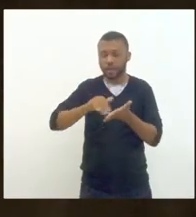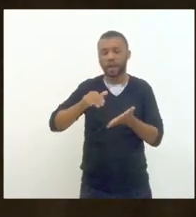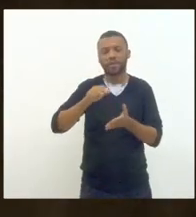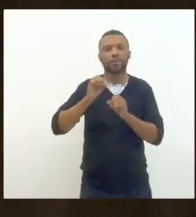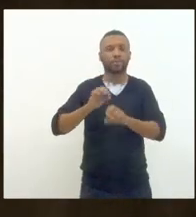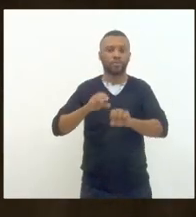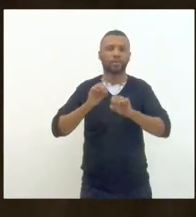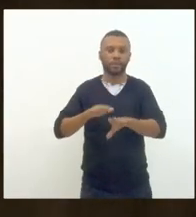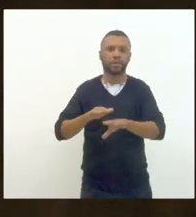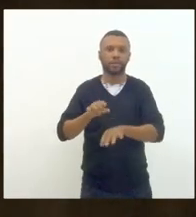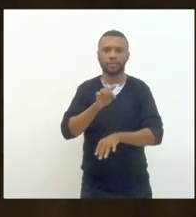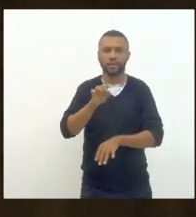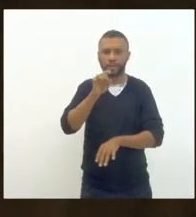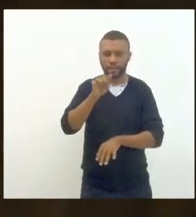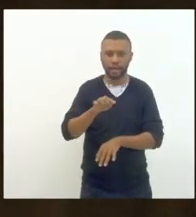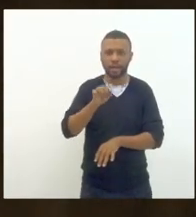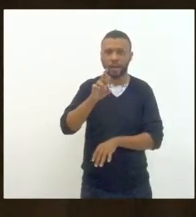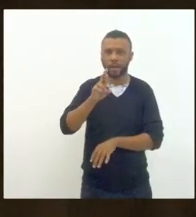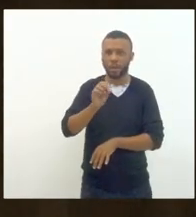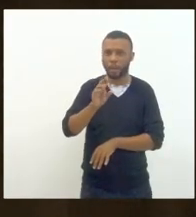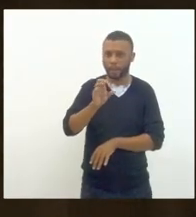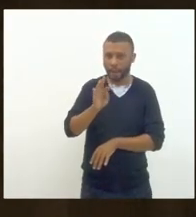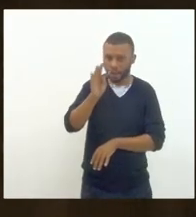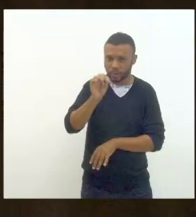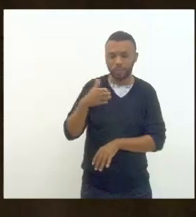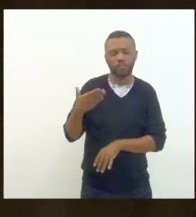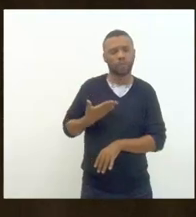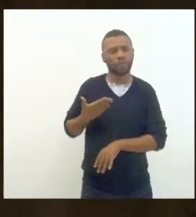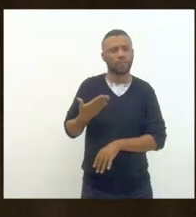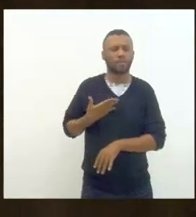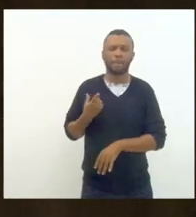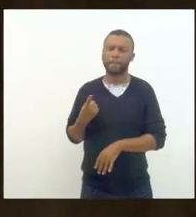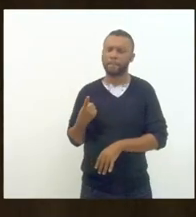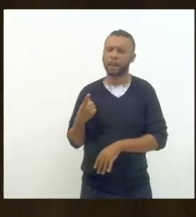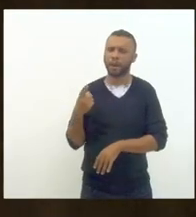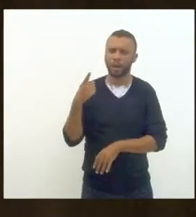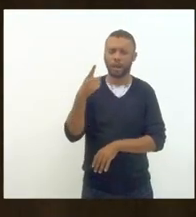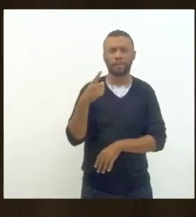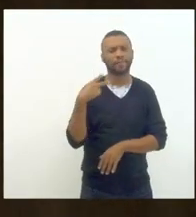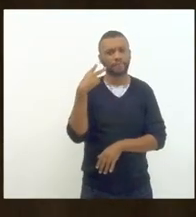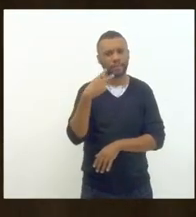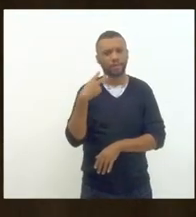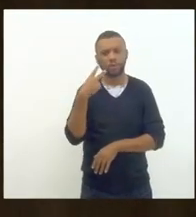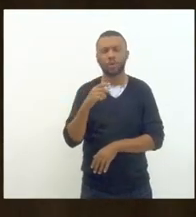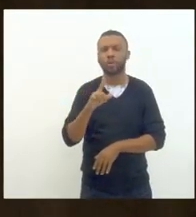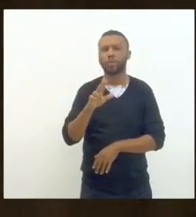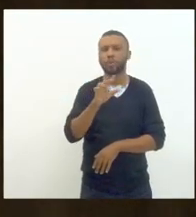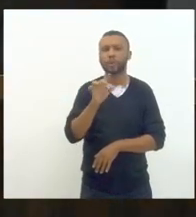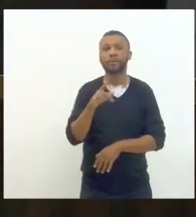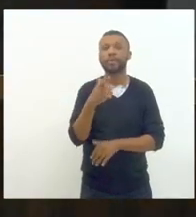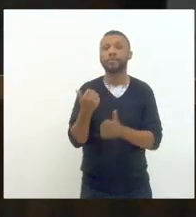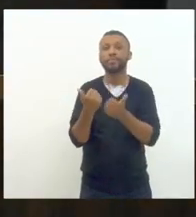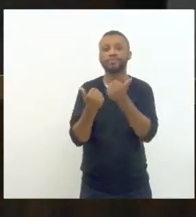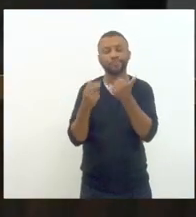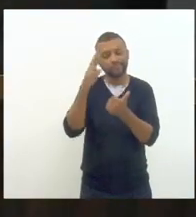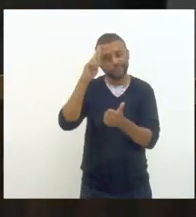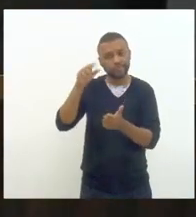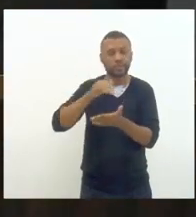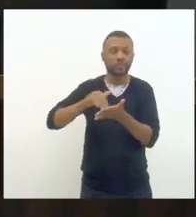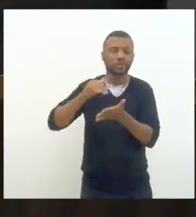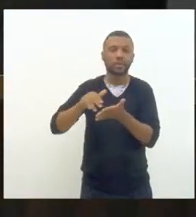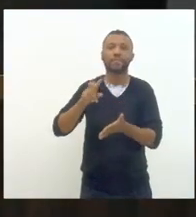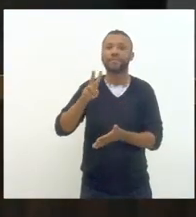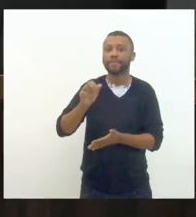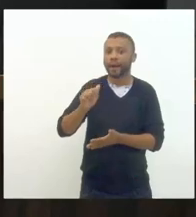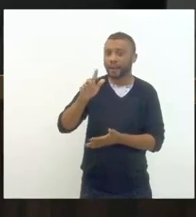Zé Roberto, meu amigo de viagem, nosso vereador Luiz. E do superintendente da Secretaria de Desenvolvimento Econômico,